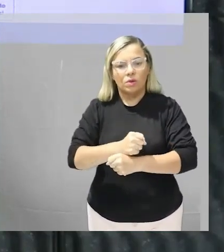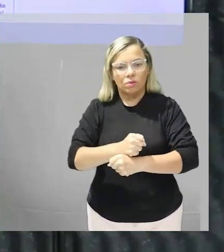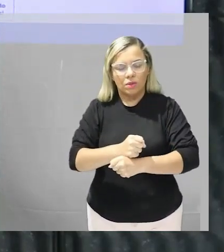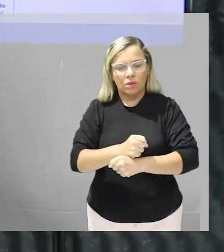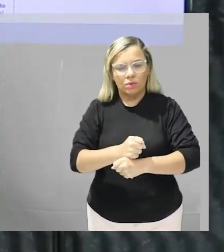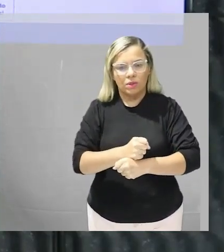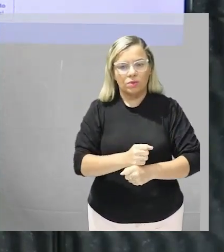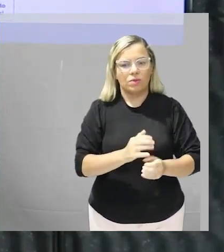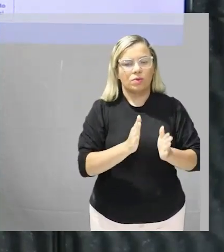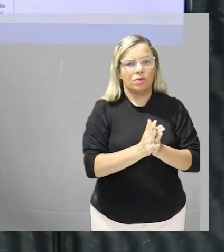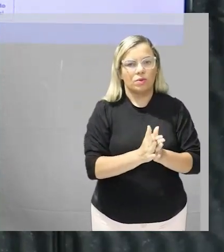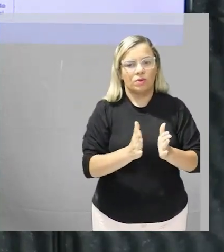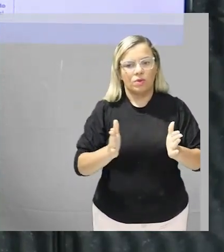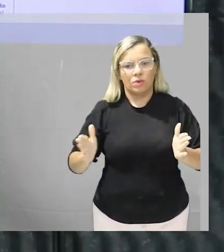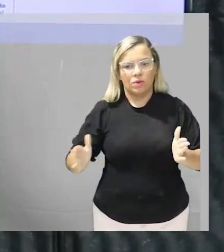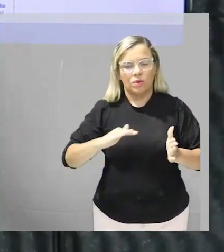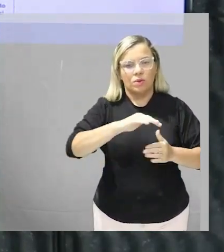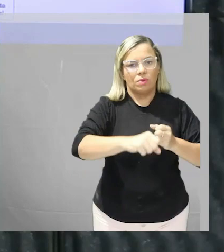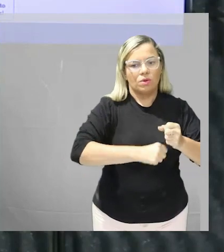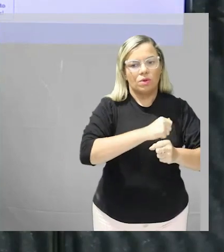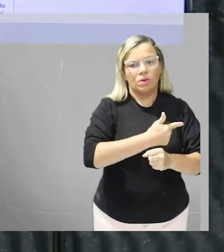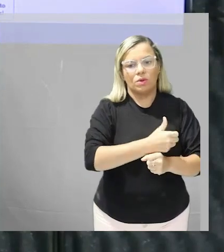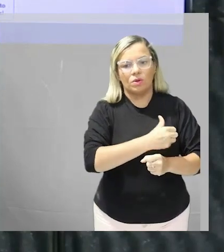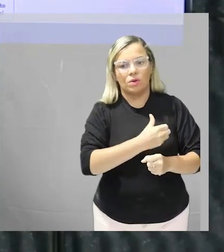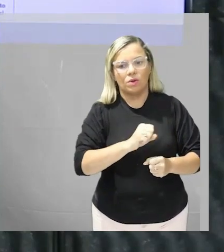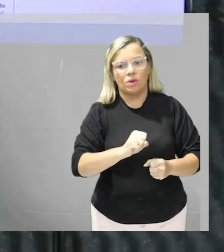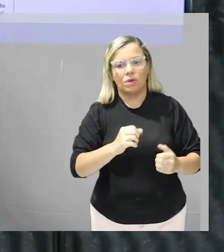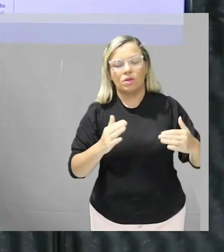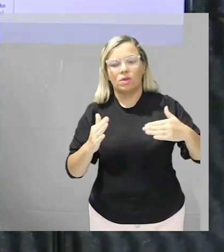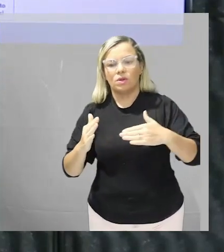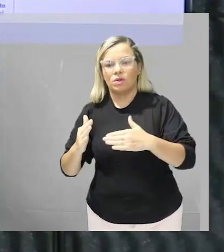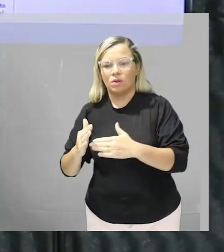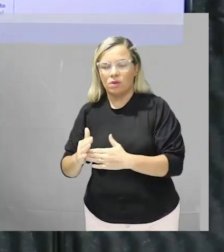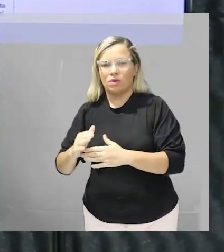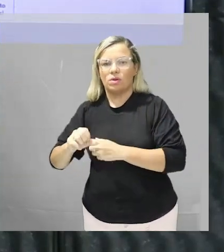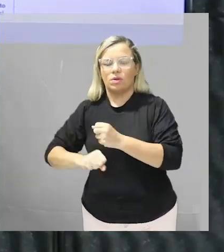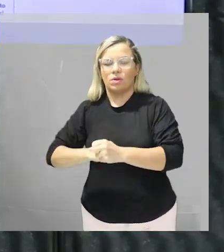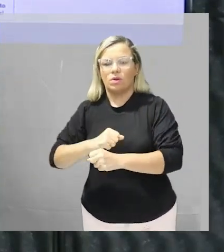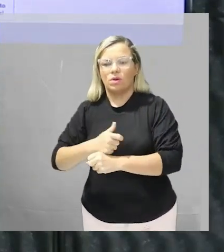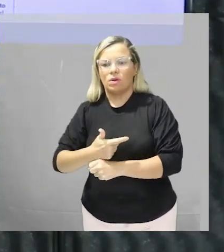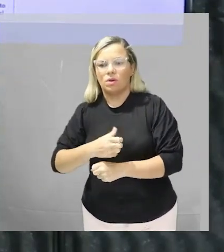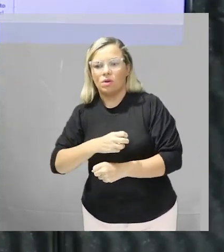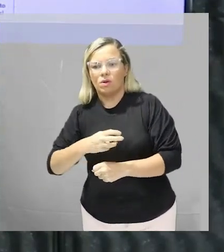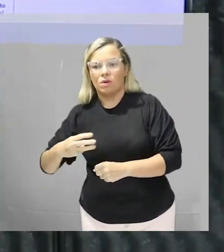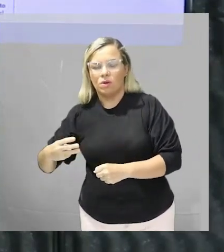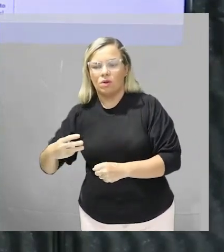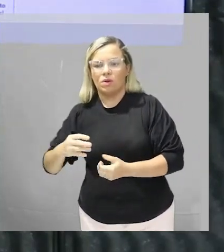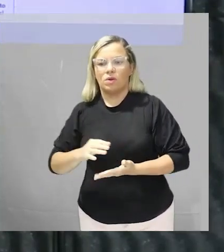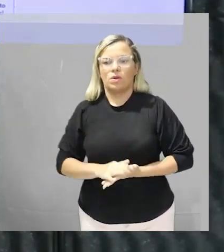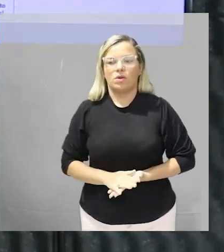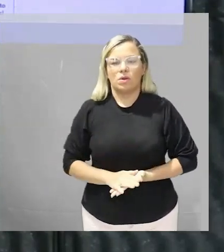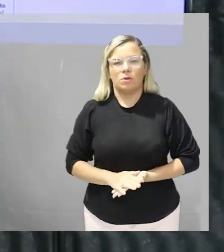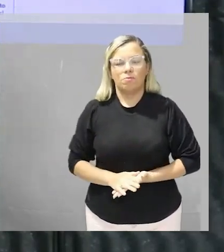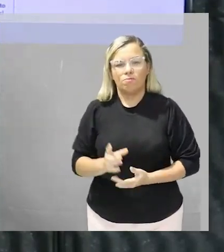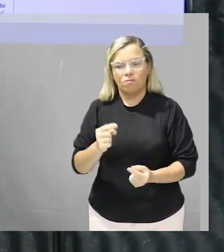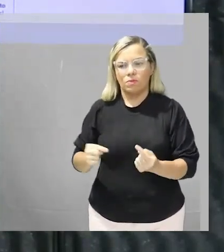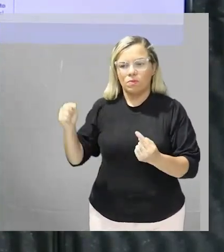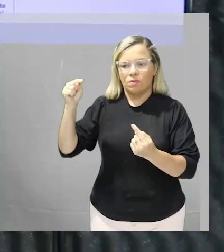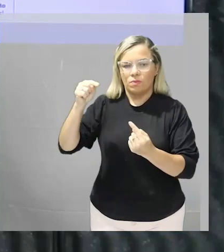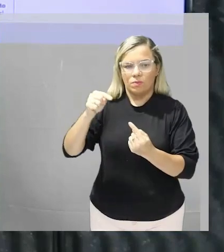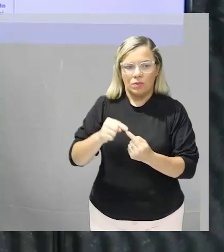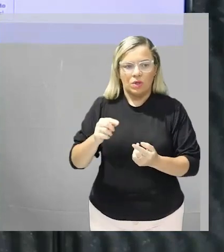para o período de 2018 a 2033 visando